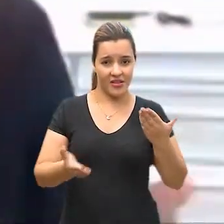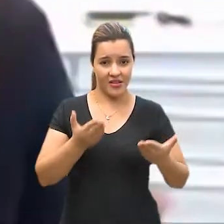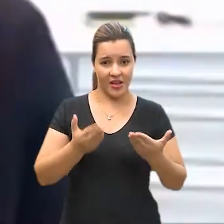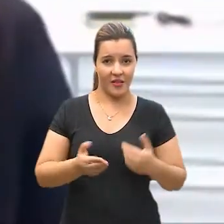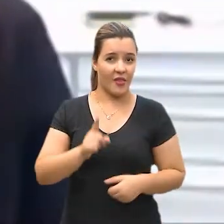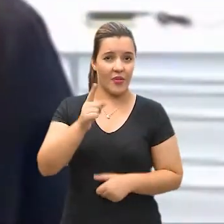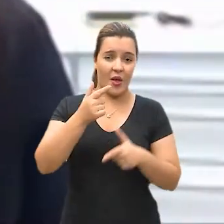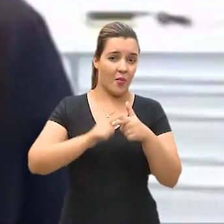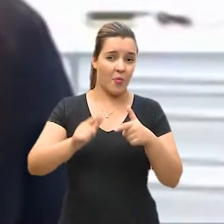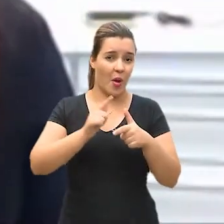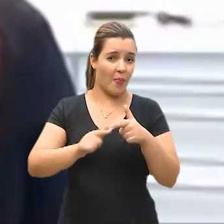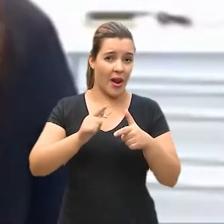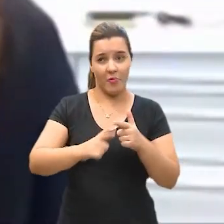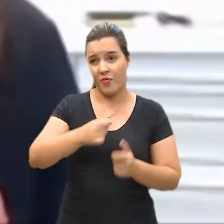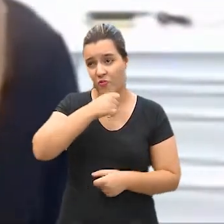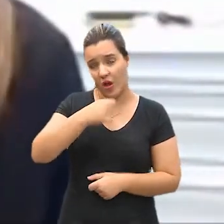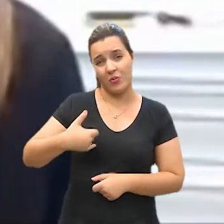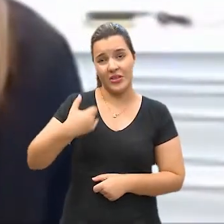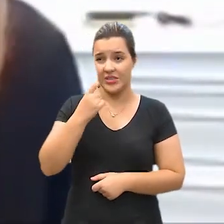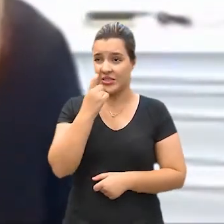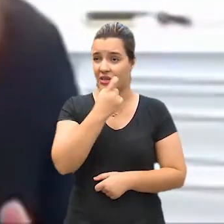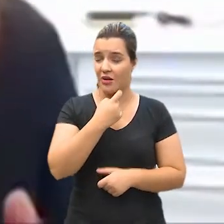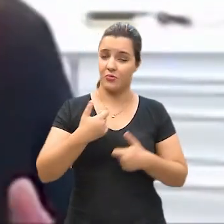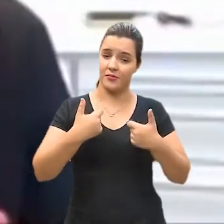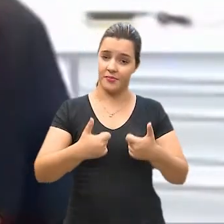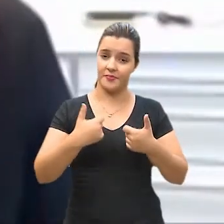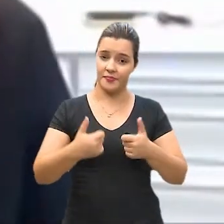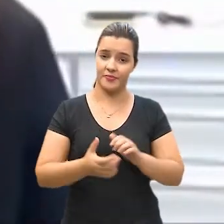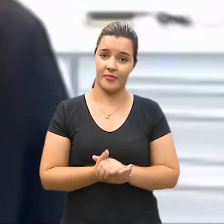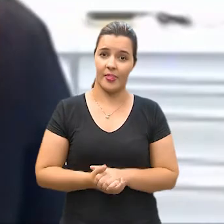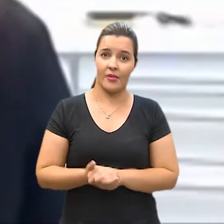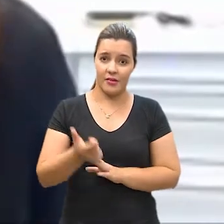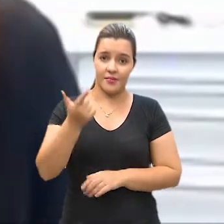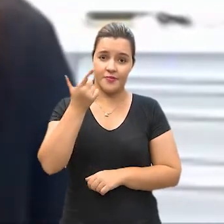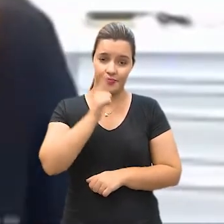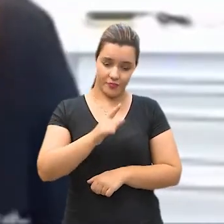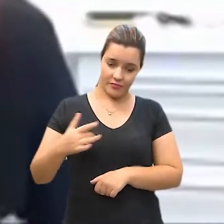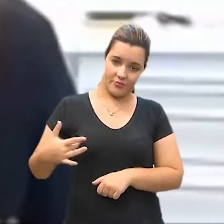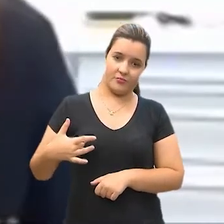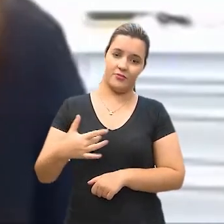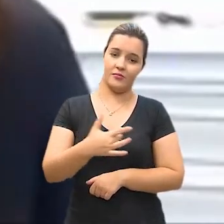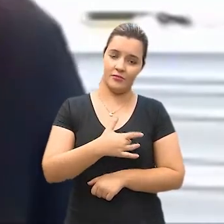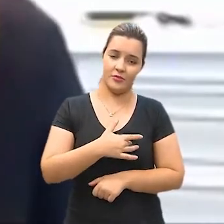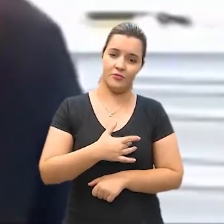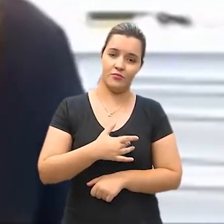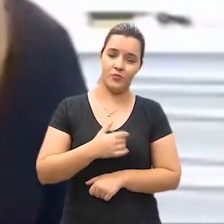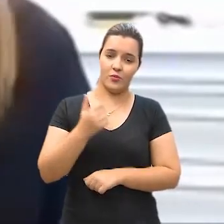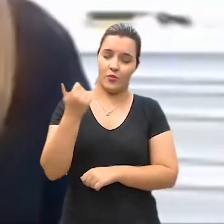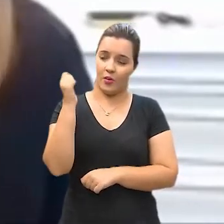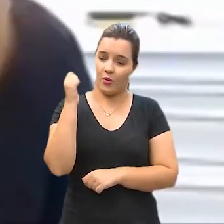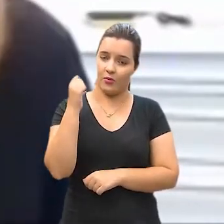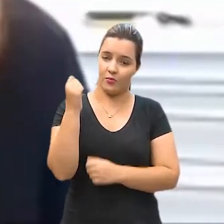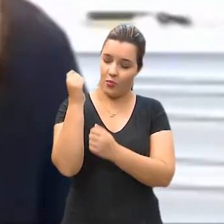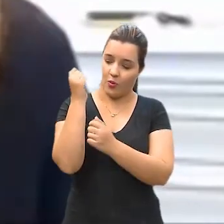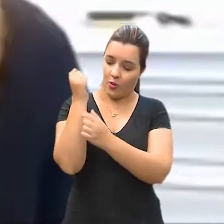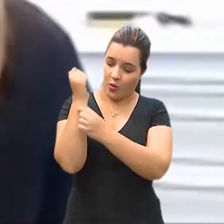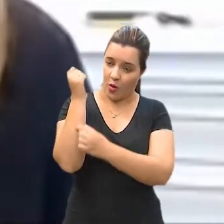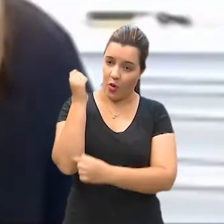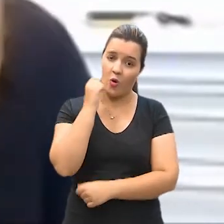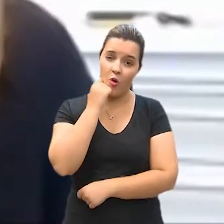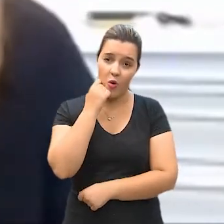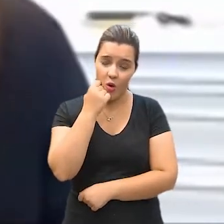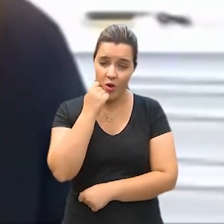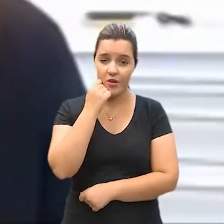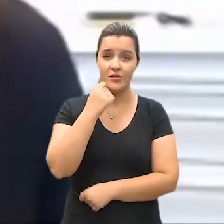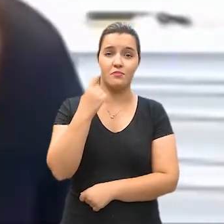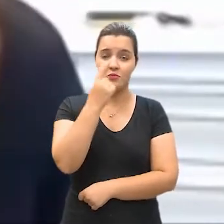grandes desgastes ao longo da vida. É possível que você consiga manter saúde, tanto óssea, quanto periodontal, quanto dental,